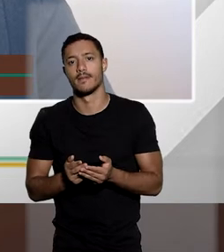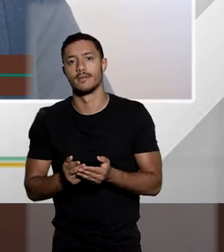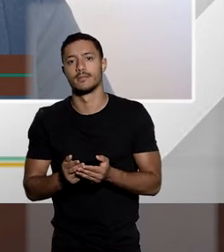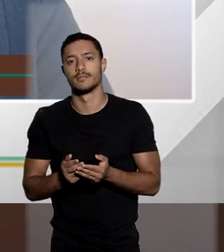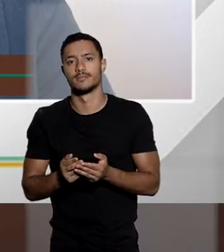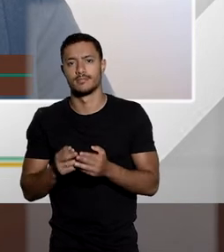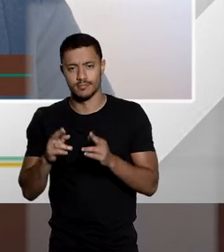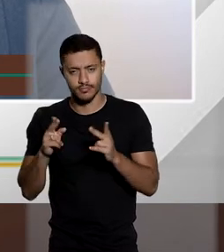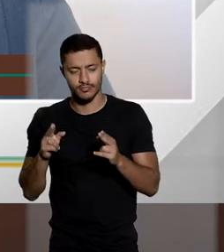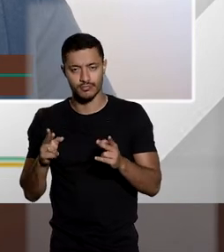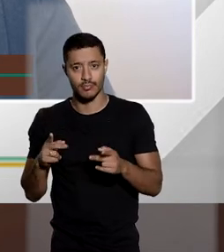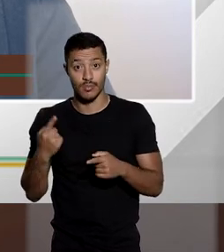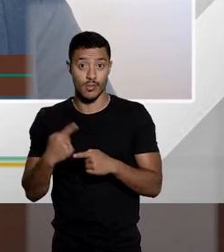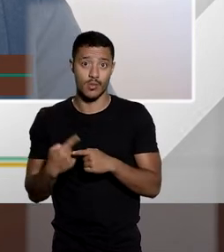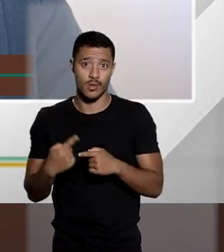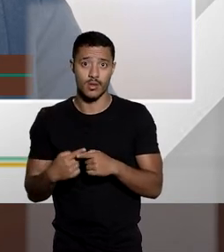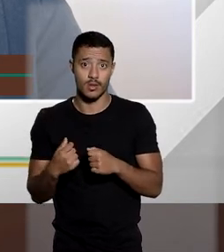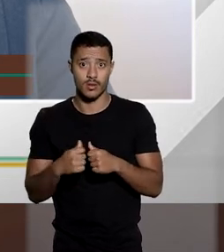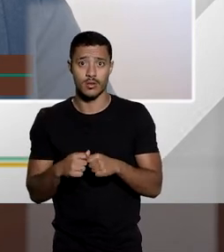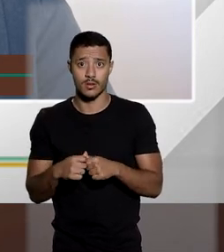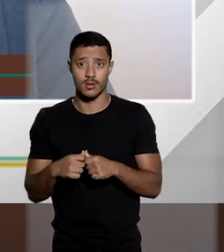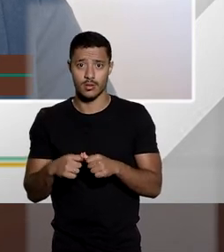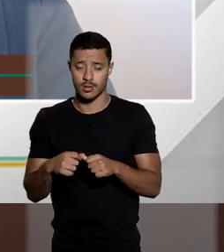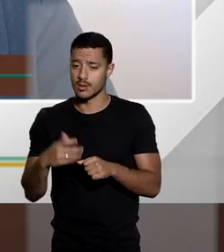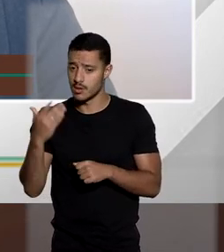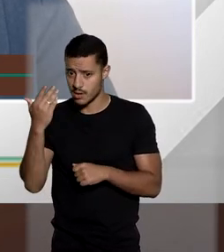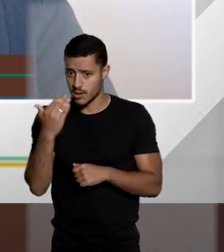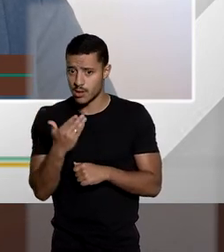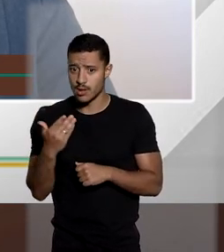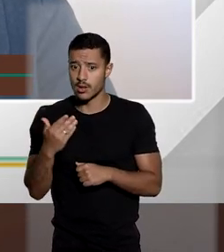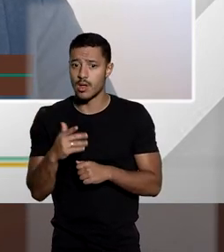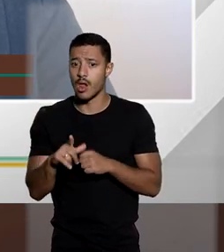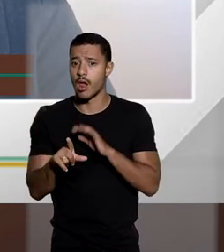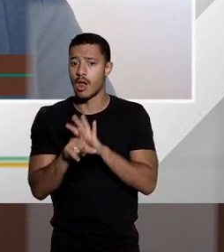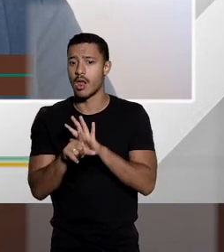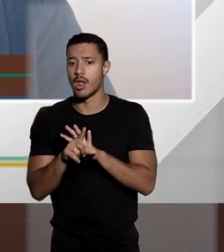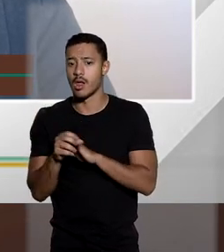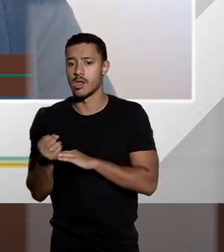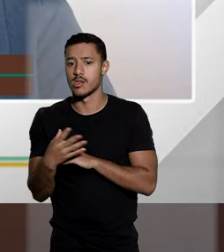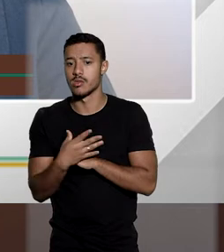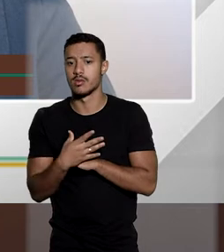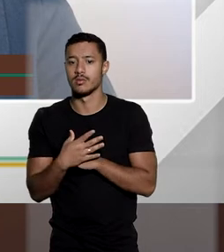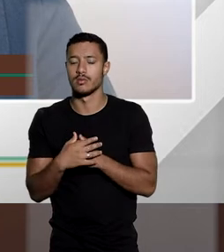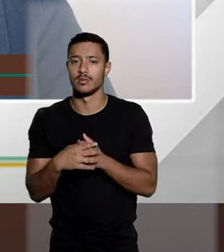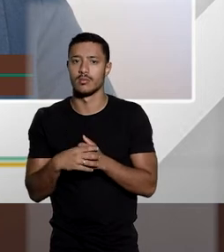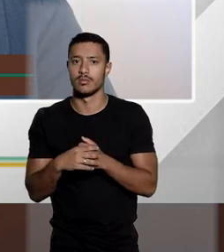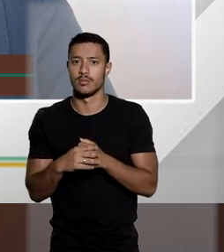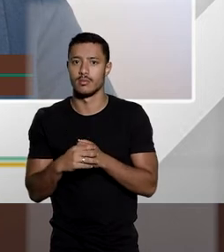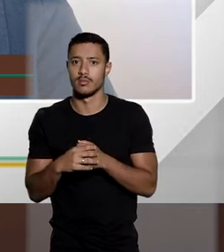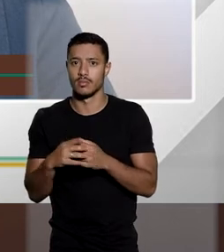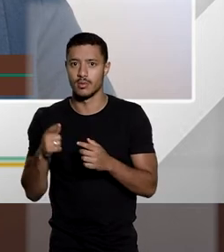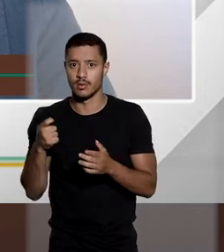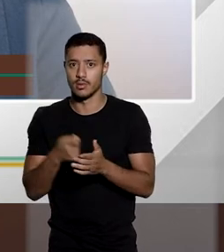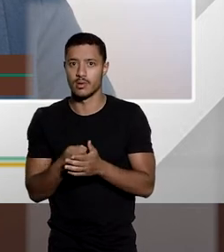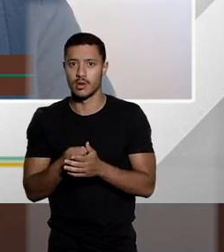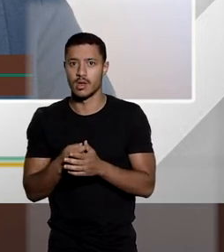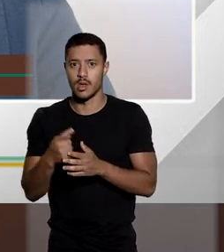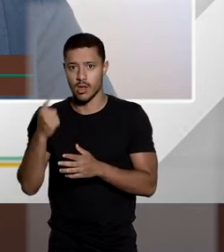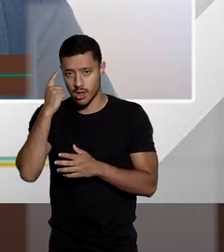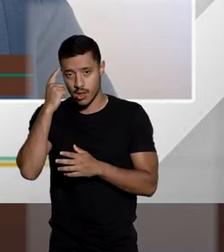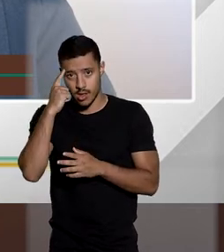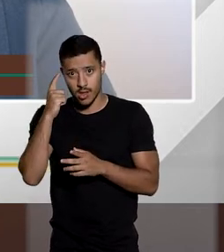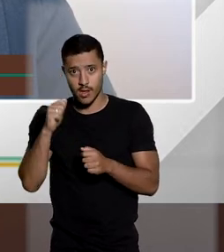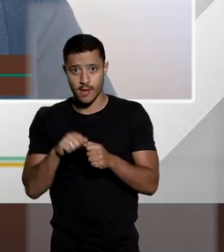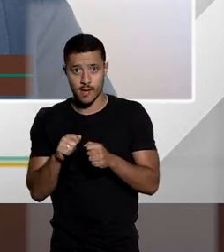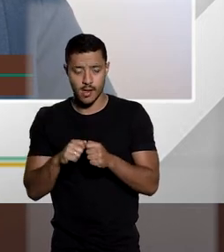circunstância bem peculiar, porque está em vigor a lei nova, que pode ser aplicada, e a ideia do legislador é criar